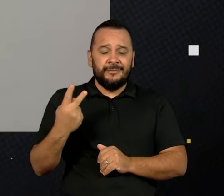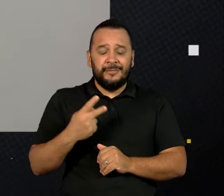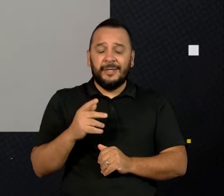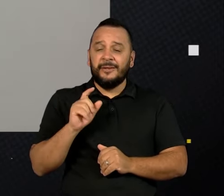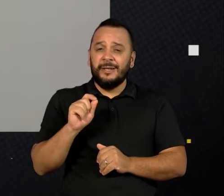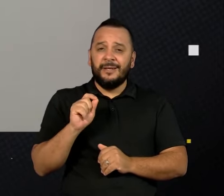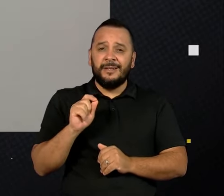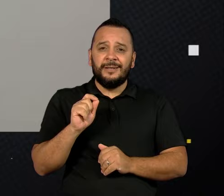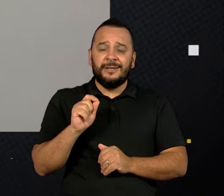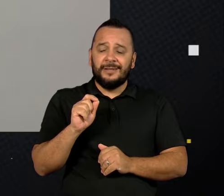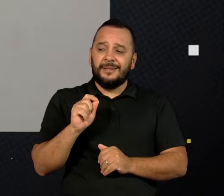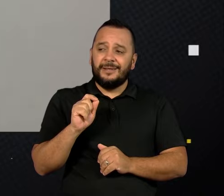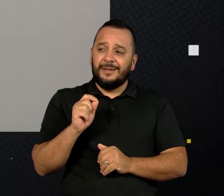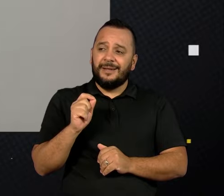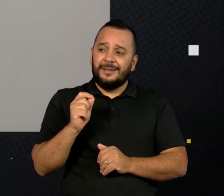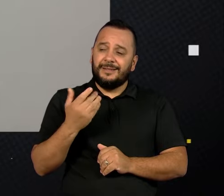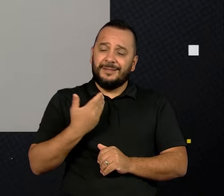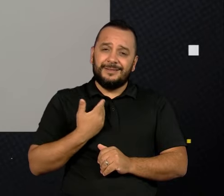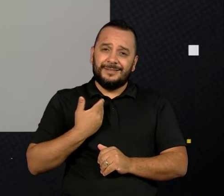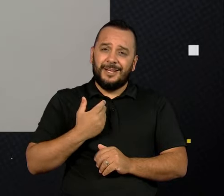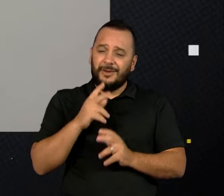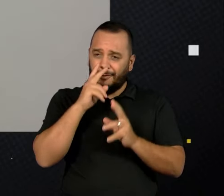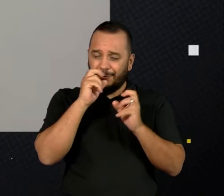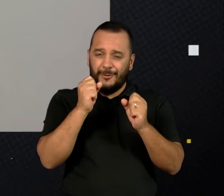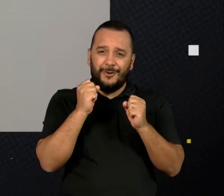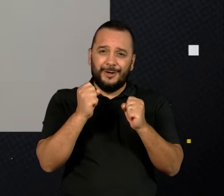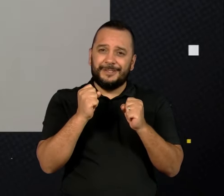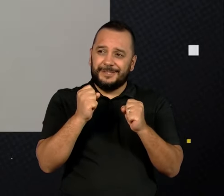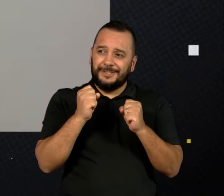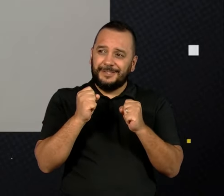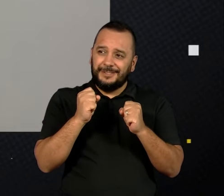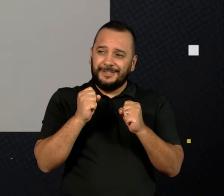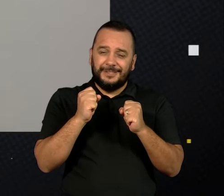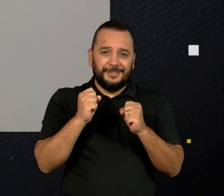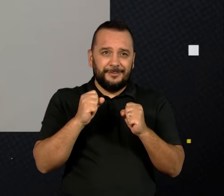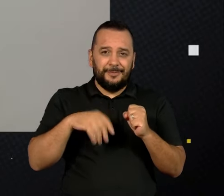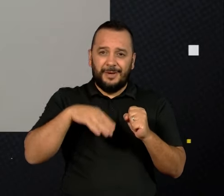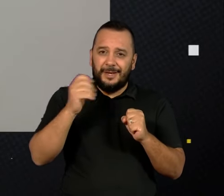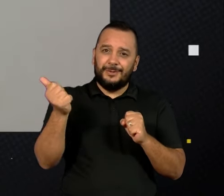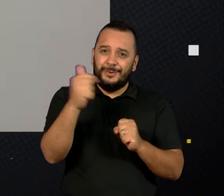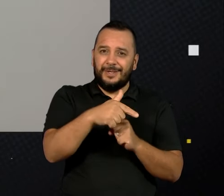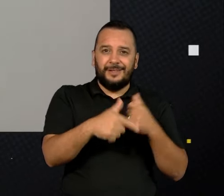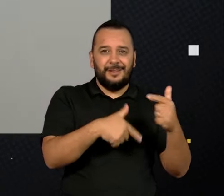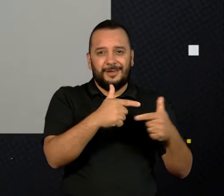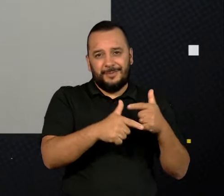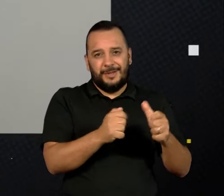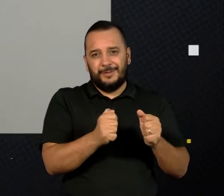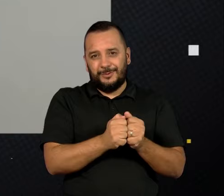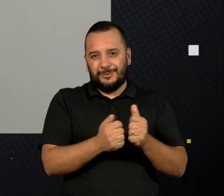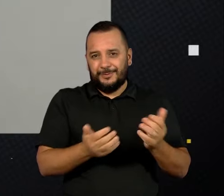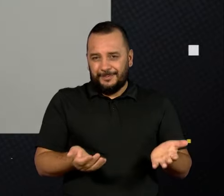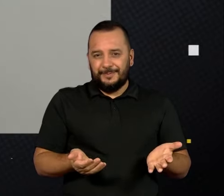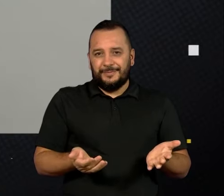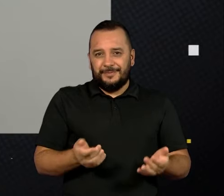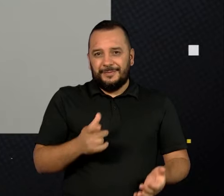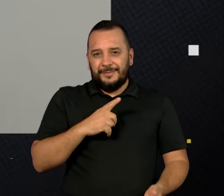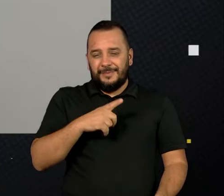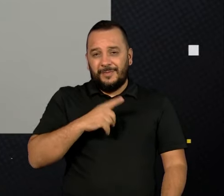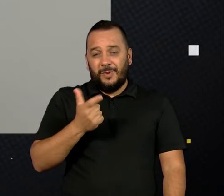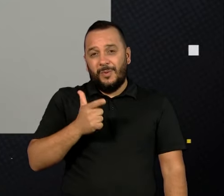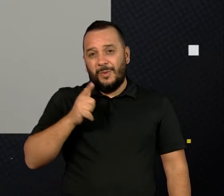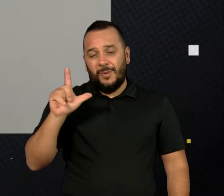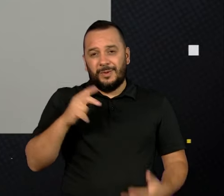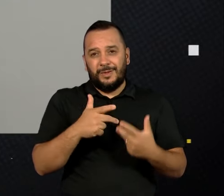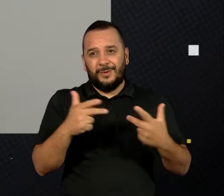ela é muito mais forte do que os nossos trabalhos juntos. Tinha outra coisa